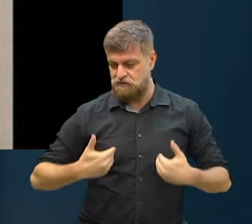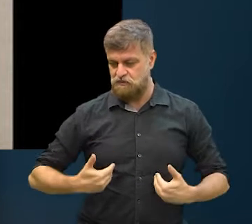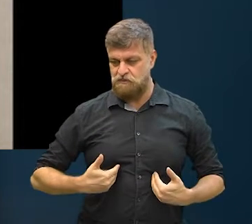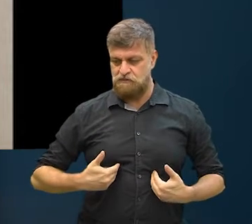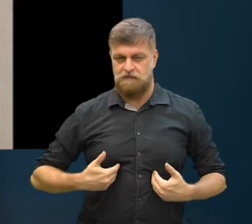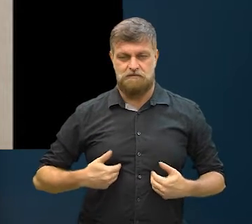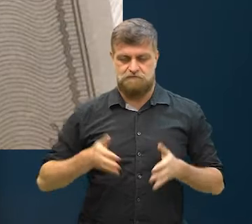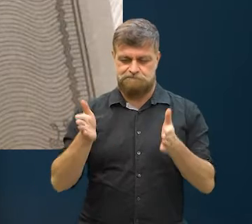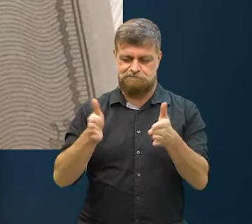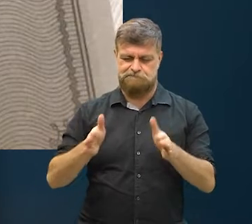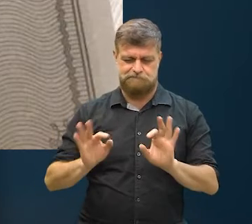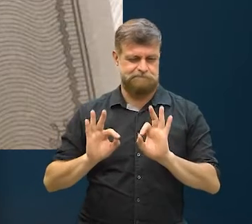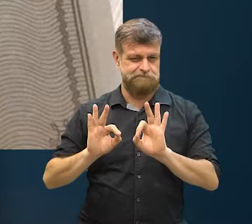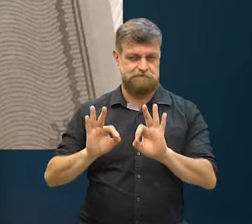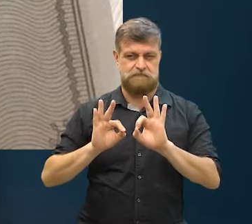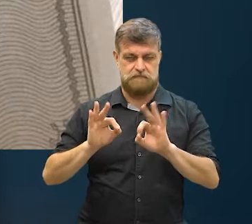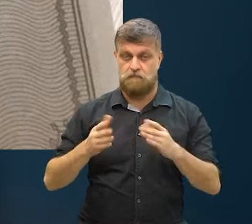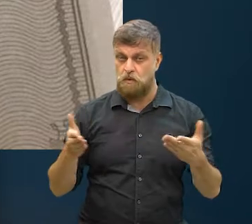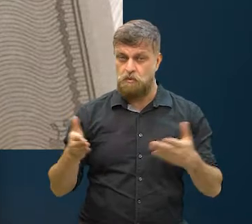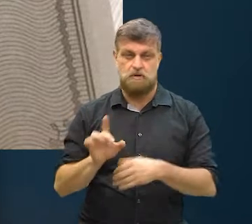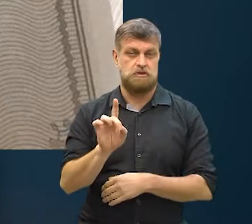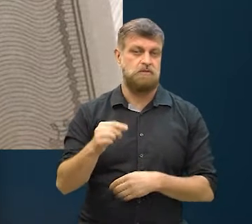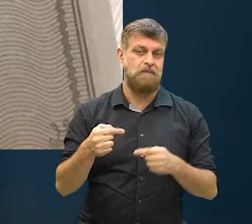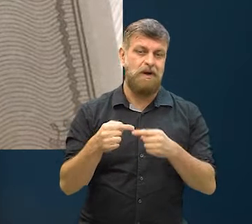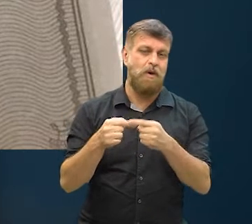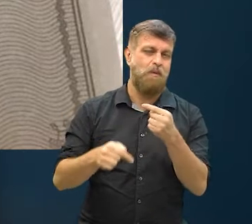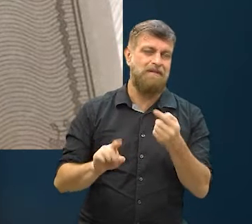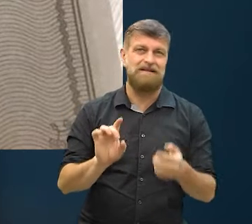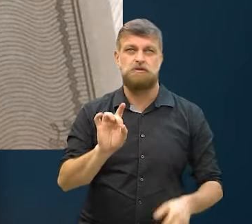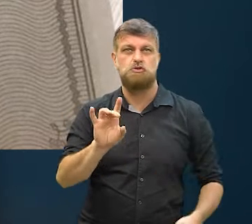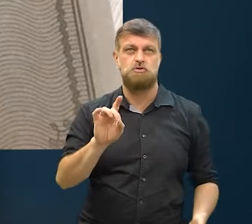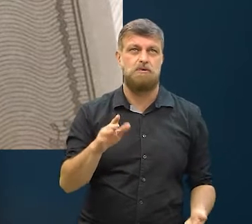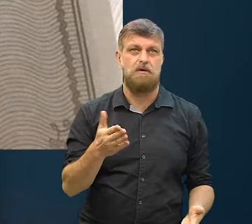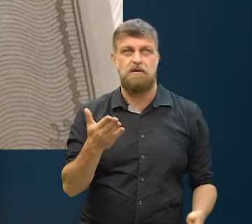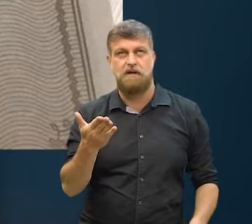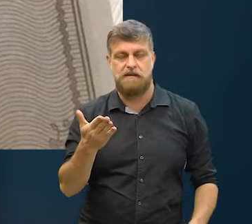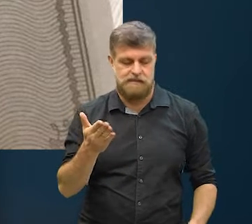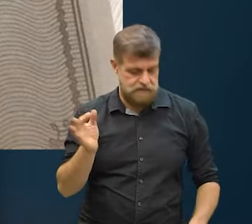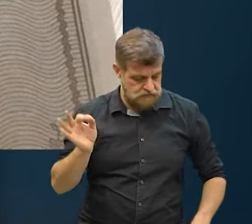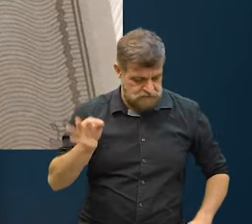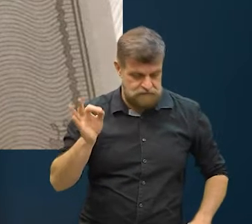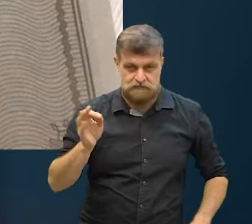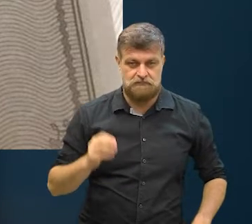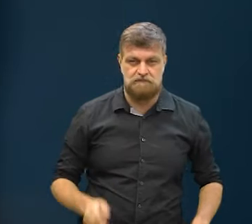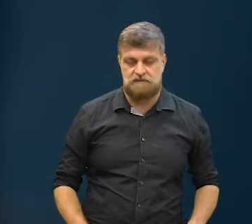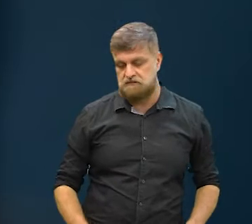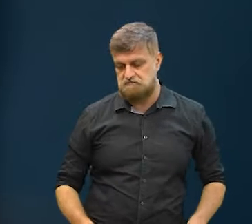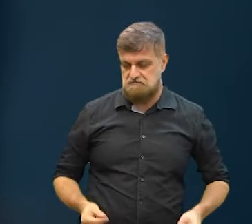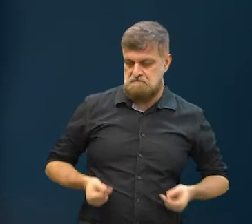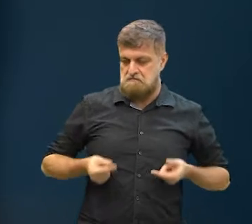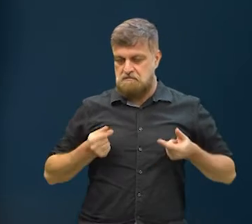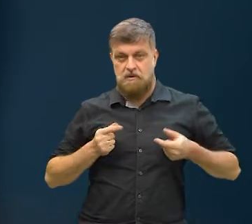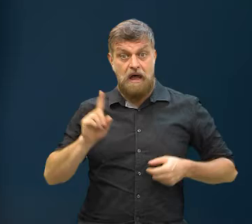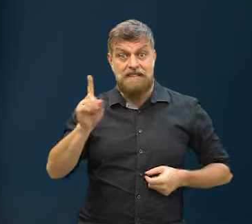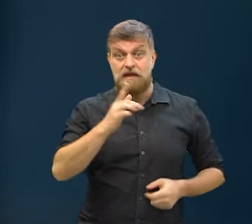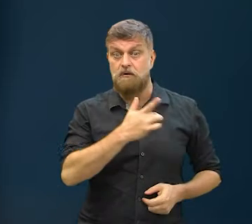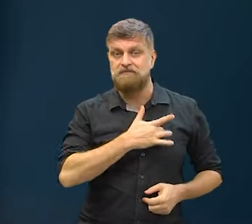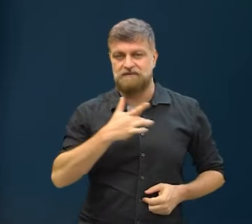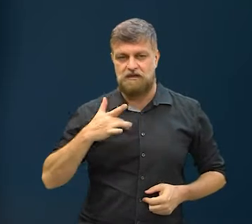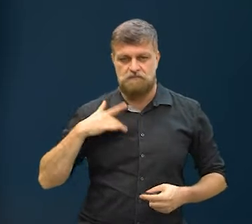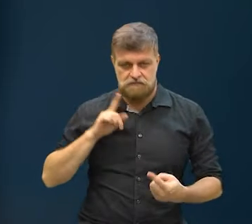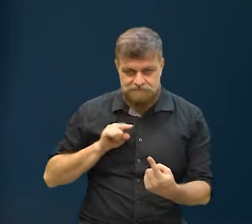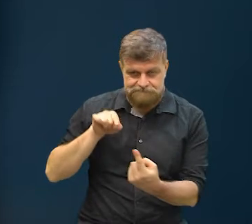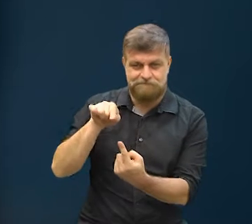traz o bem-estar, né? Eu falo que a estética hoje não é só é, luxo mais, né? É saúde